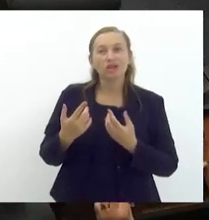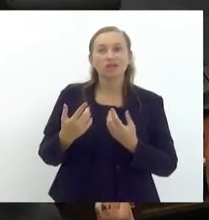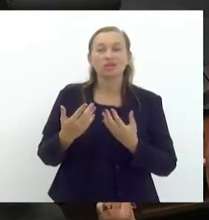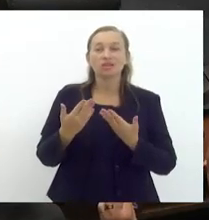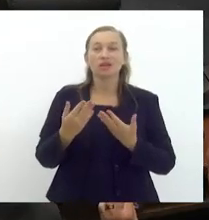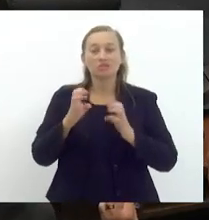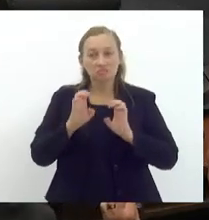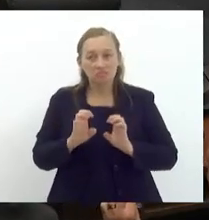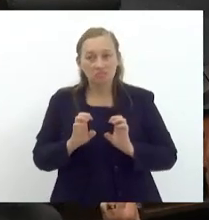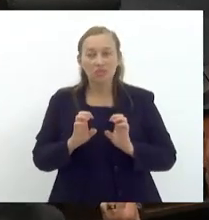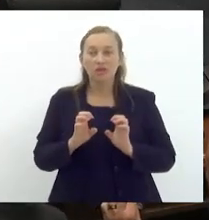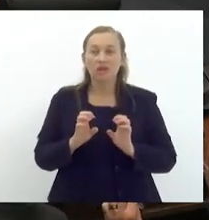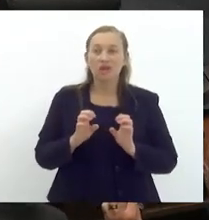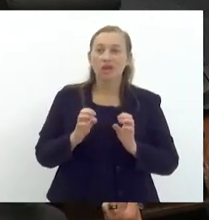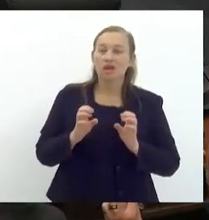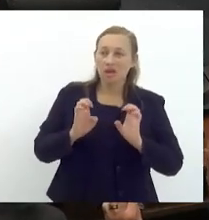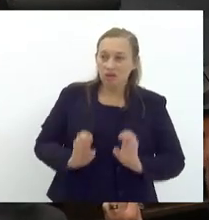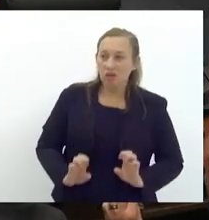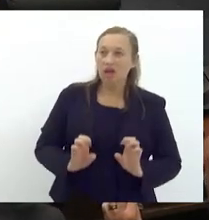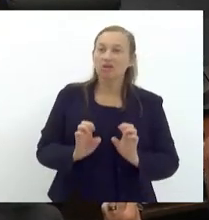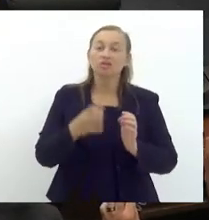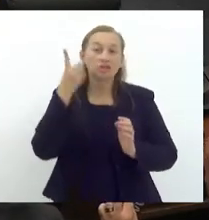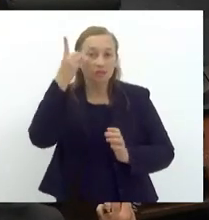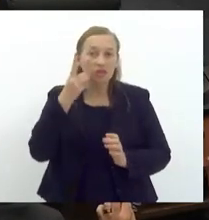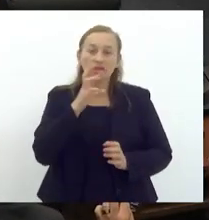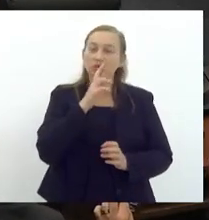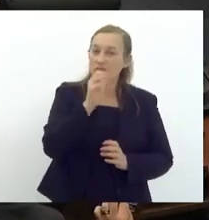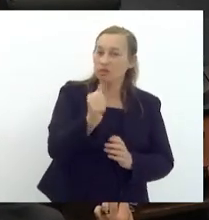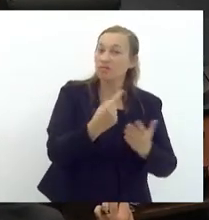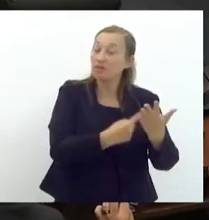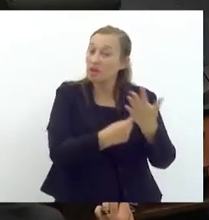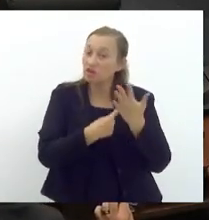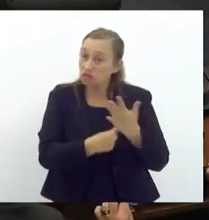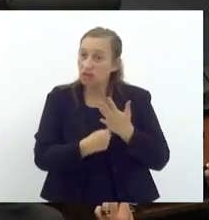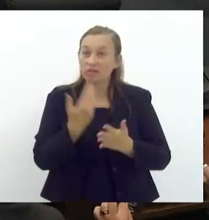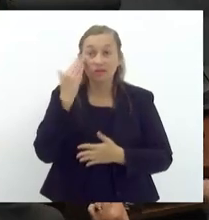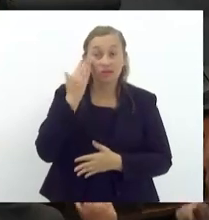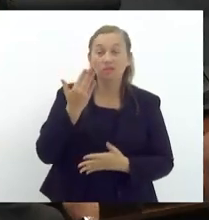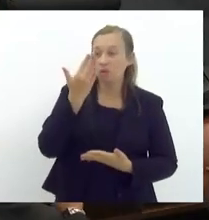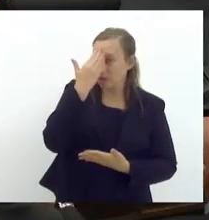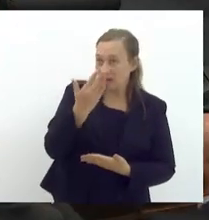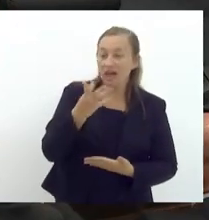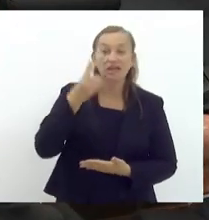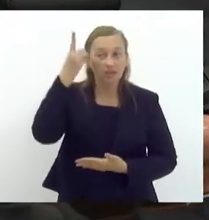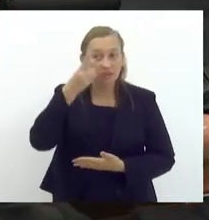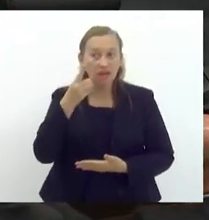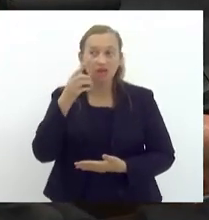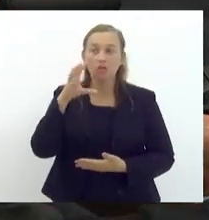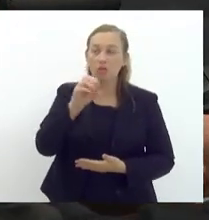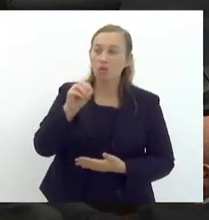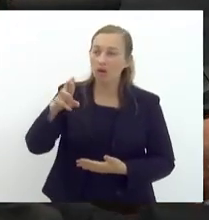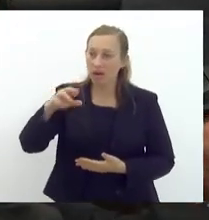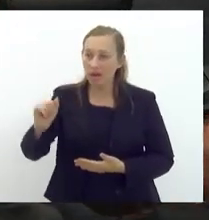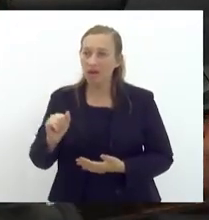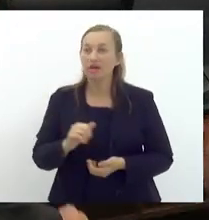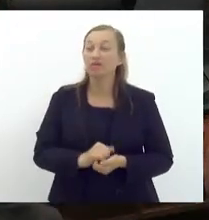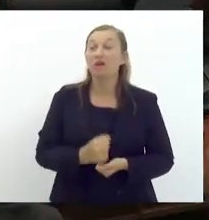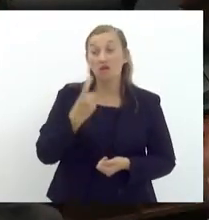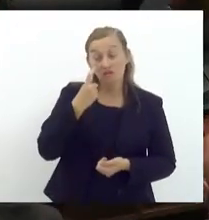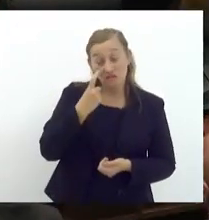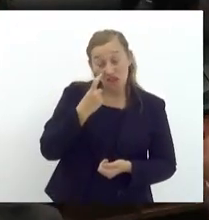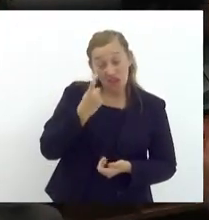e deputado Rodrigo Amorim vai me ajudar aí na é isso muito obrigado Deputado Correia veja